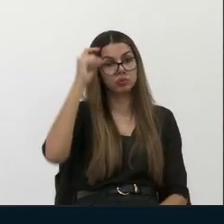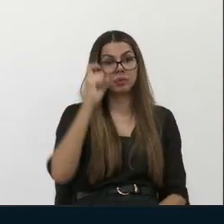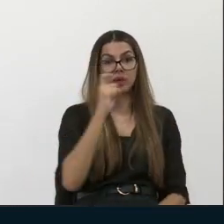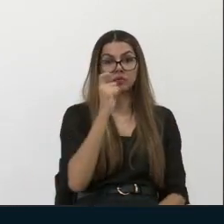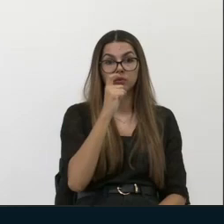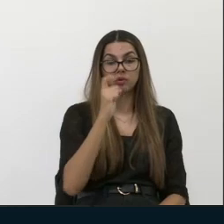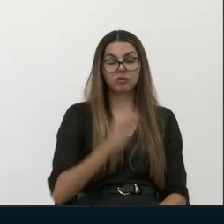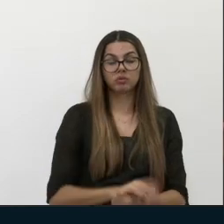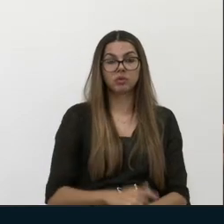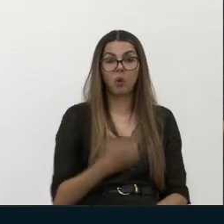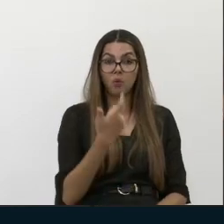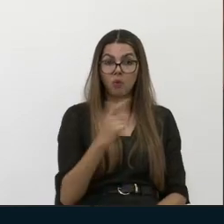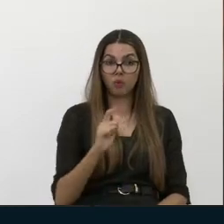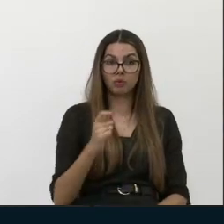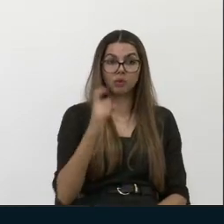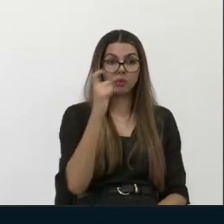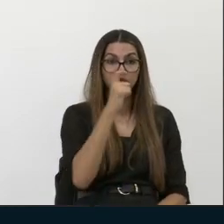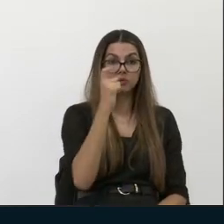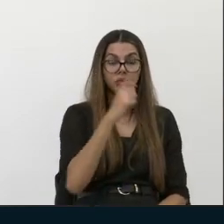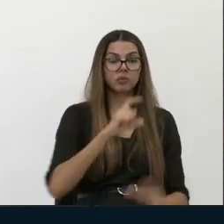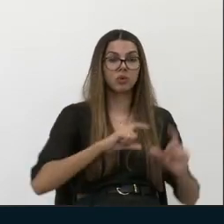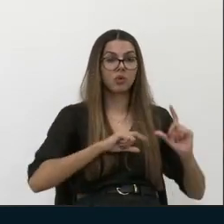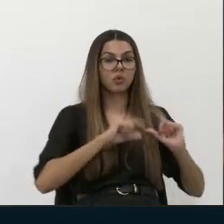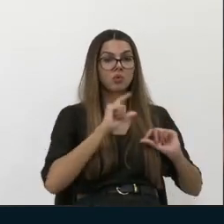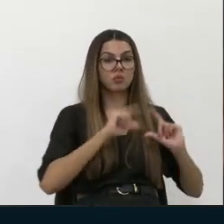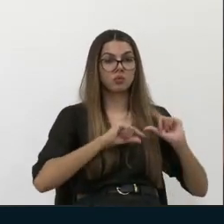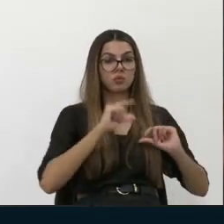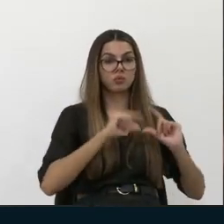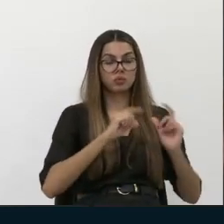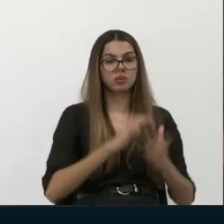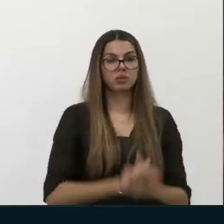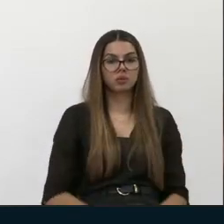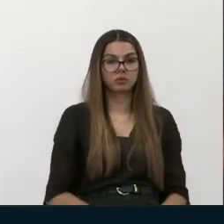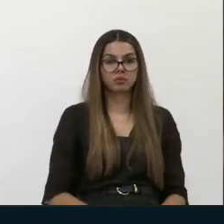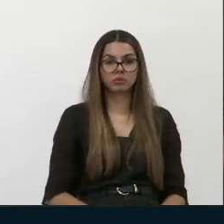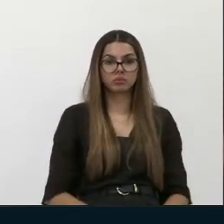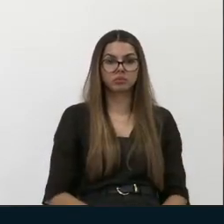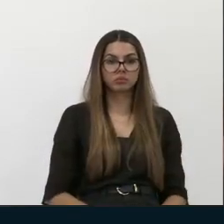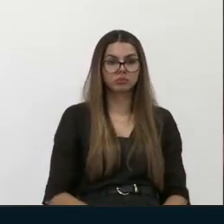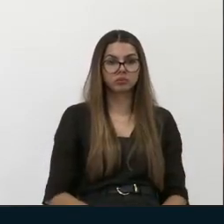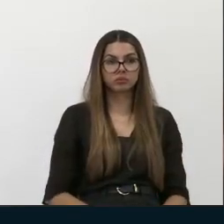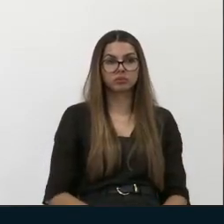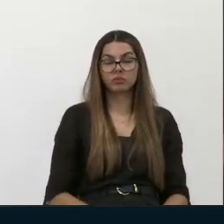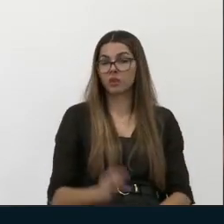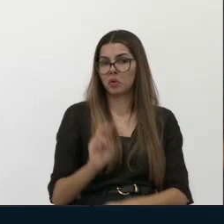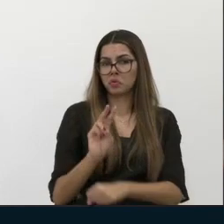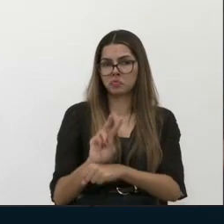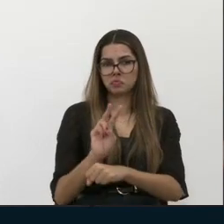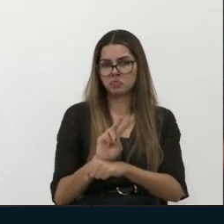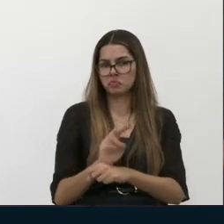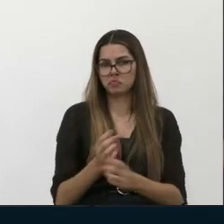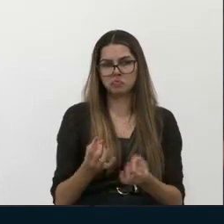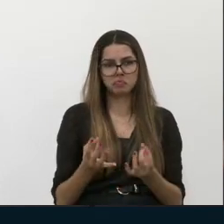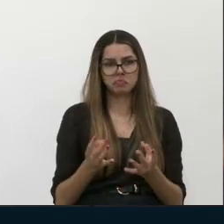o outro mentiroso também, que é o Jorge Wilson, que não é consumidor, não é xerife do consumidor, porque não veio aqui defender